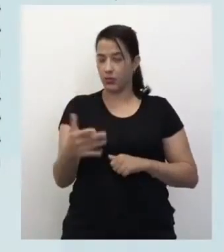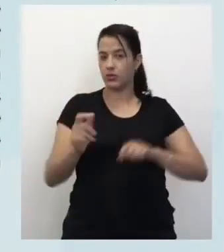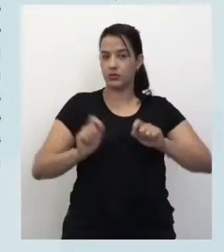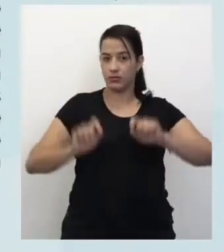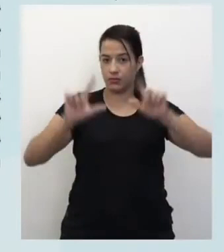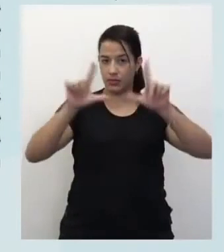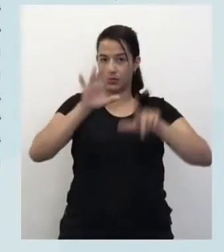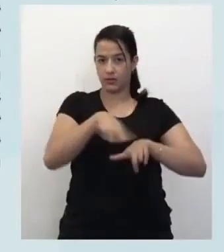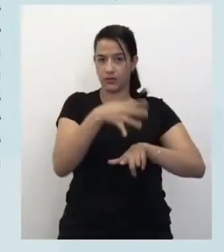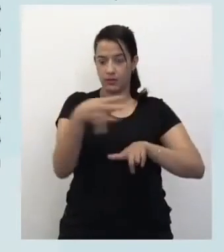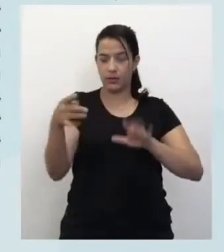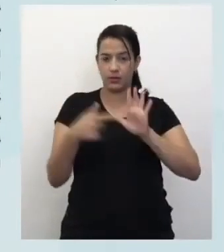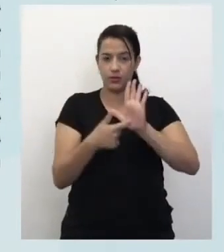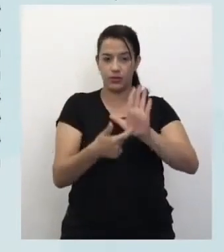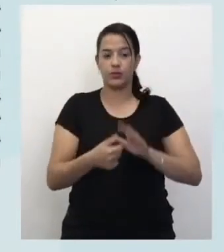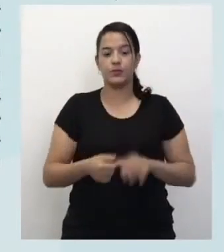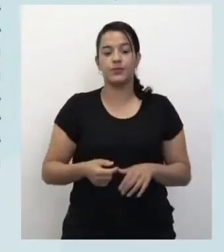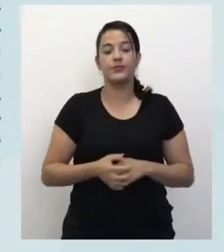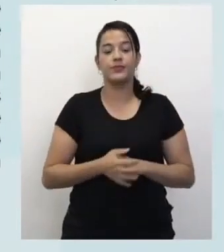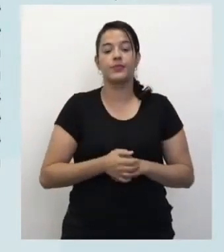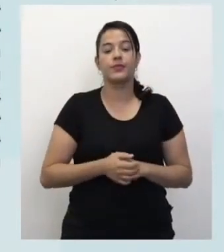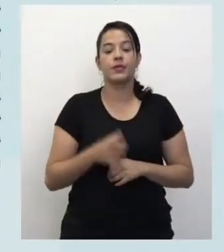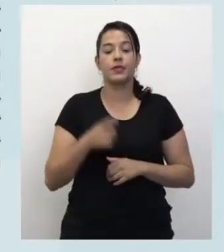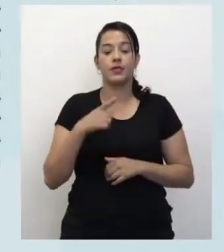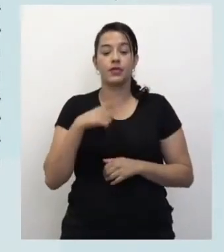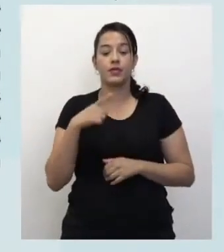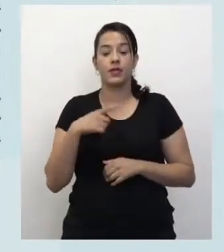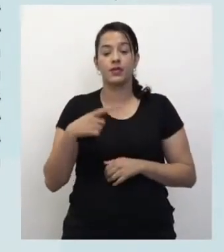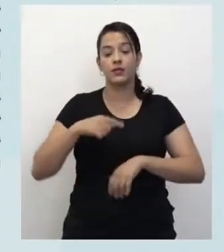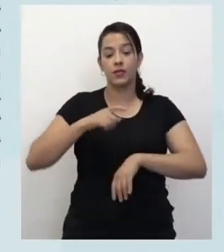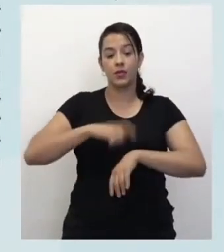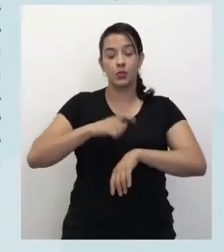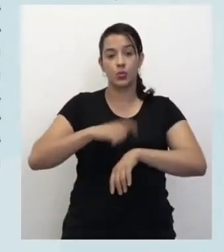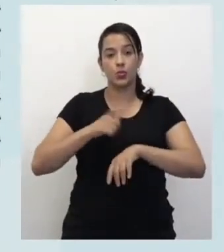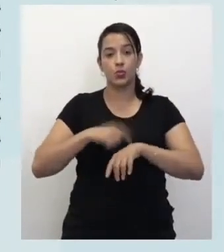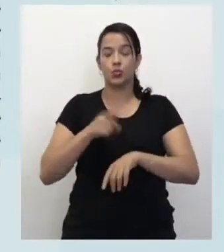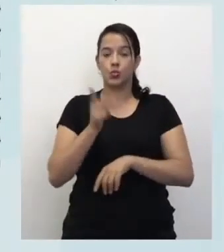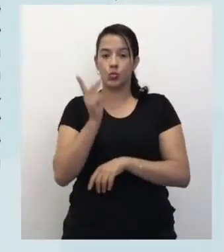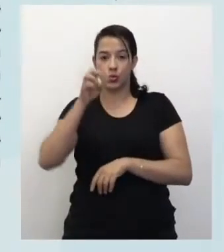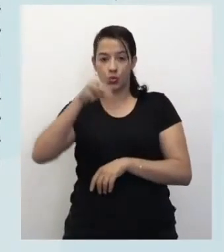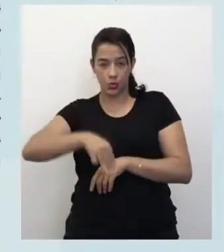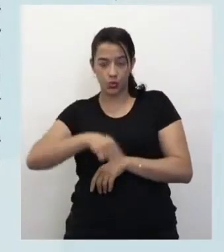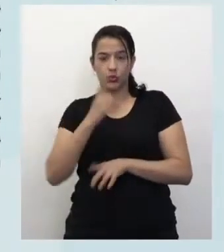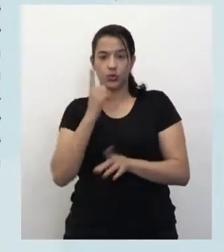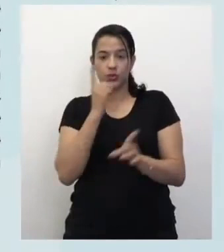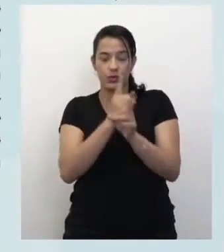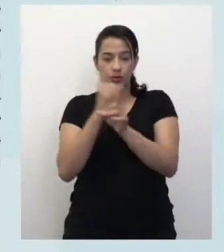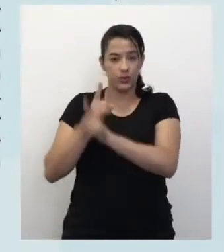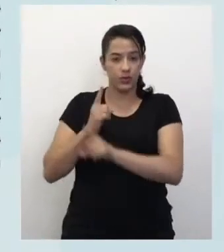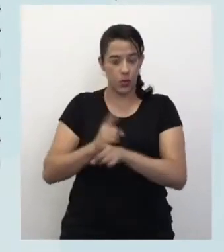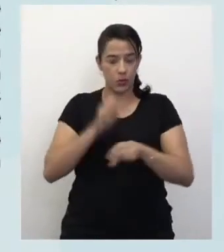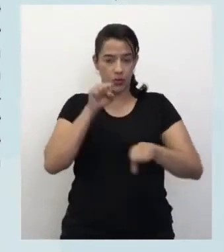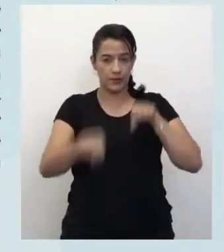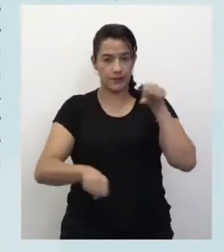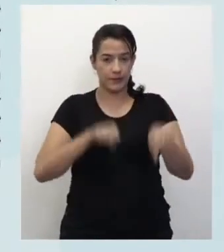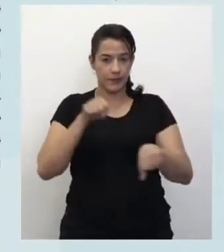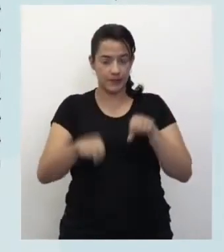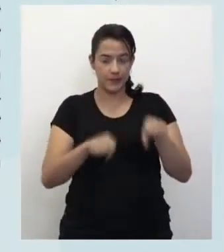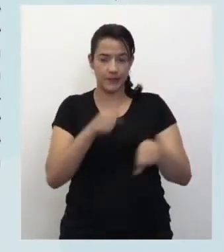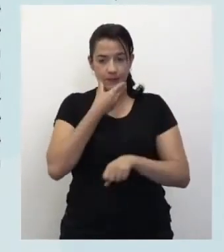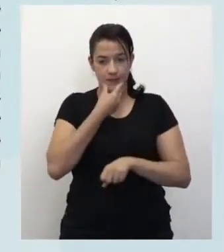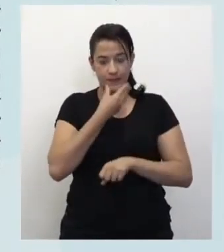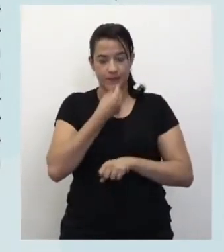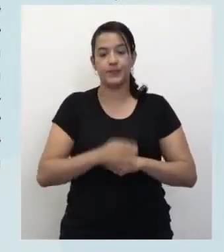tabela demonstrando isso. Fornecida pelos marcos quilométricos em que o mesmo se encontra, ou seja, o ciclista. Então ele se desloca